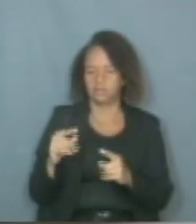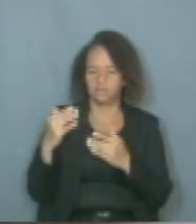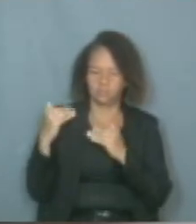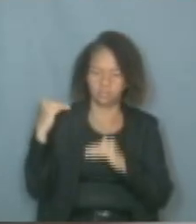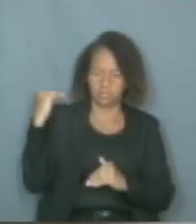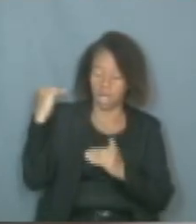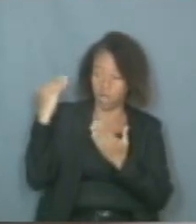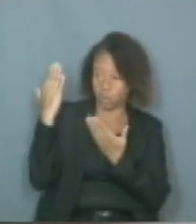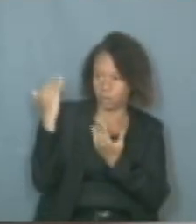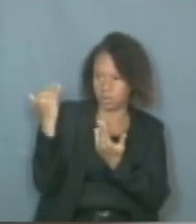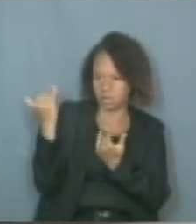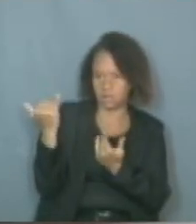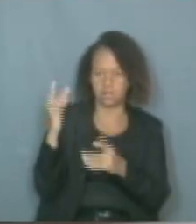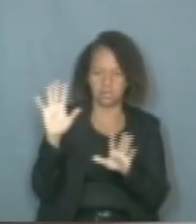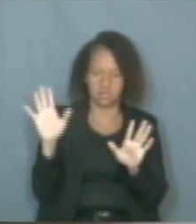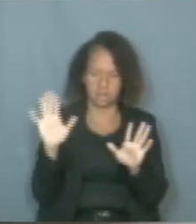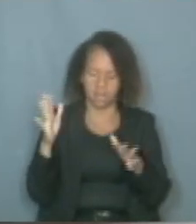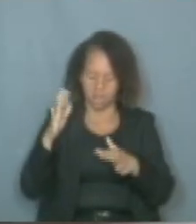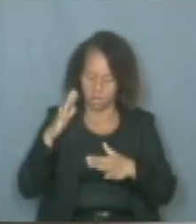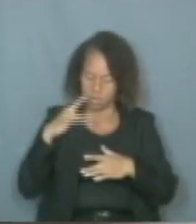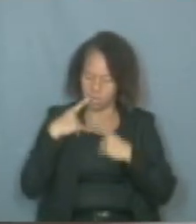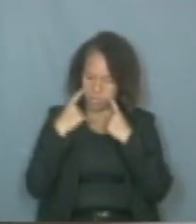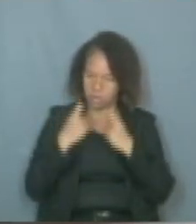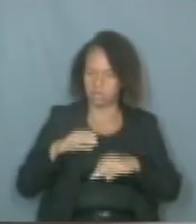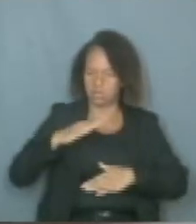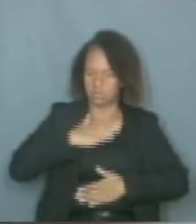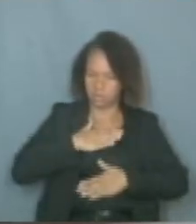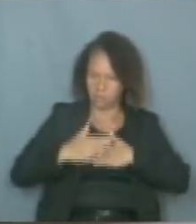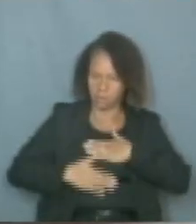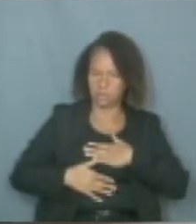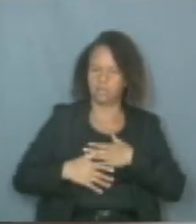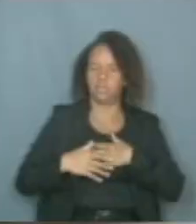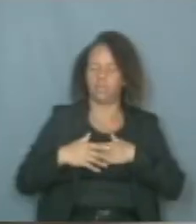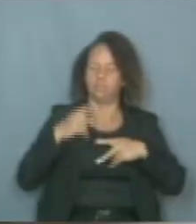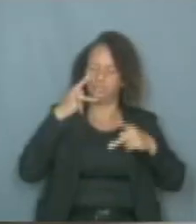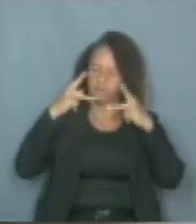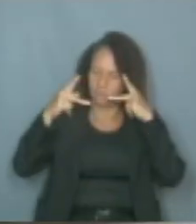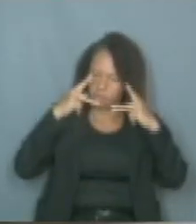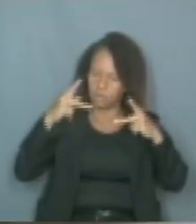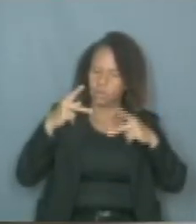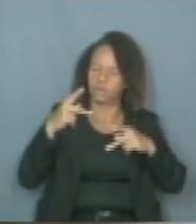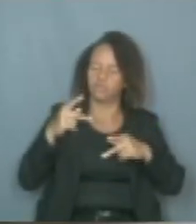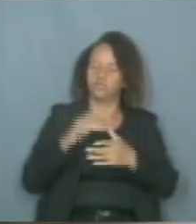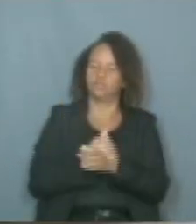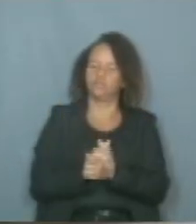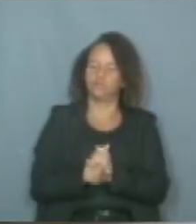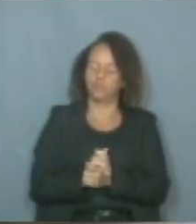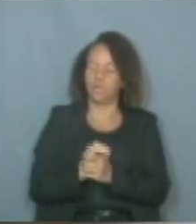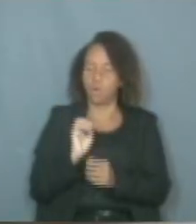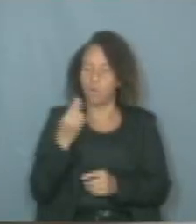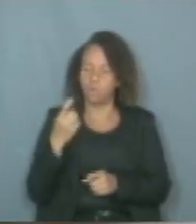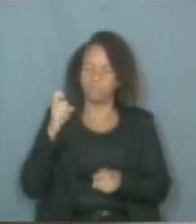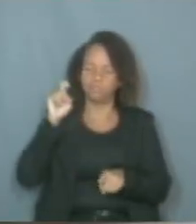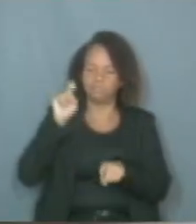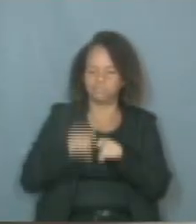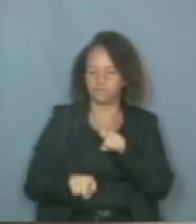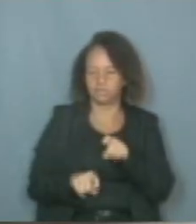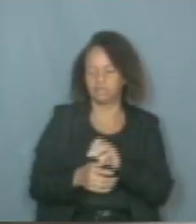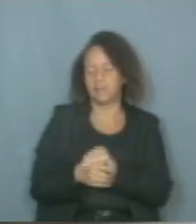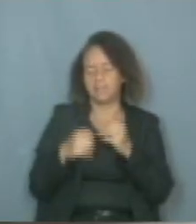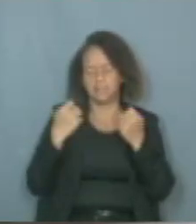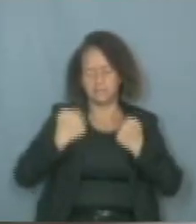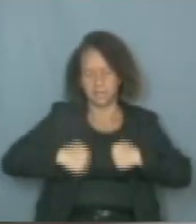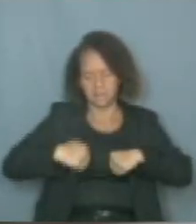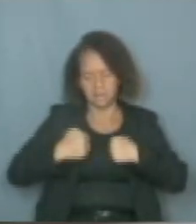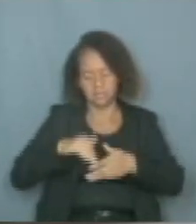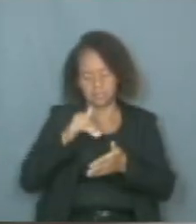adolescentes. Seja esse abuso físico, moral, psicológico ou sexual. E precisamos